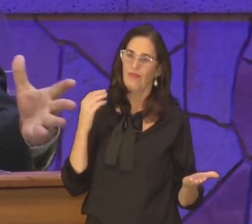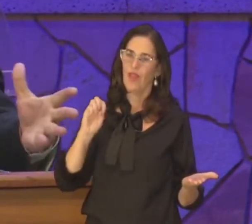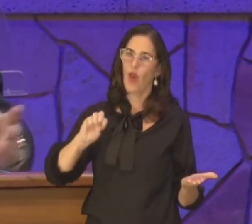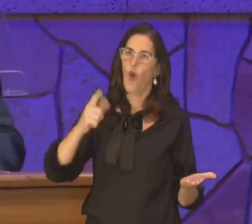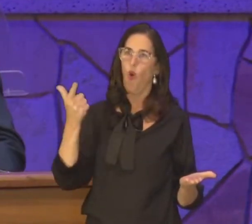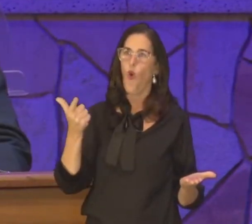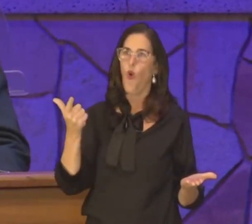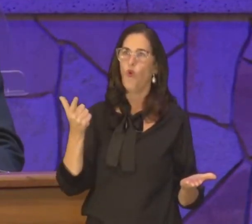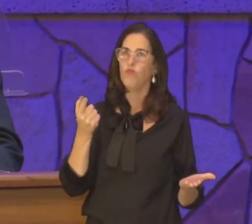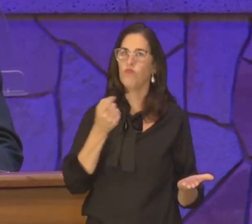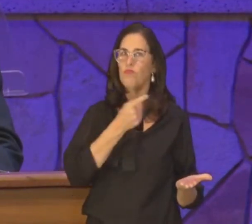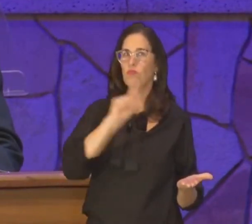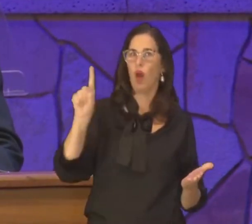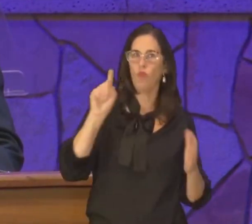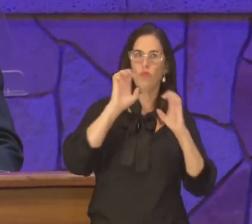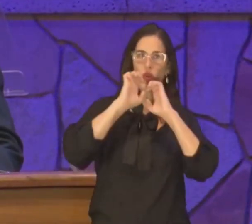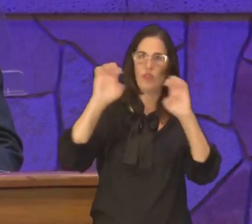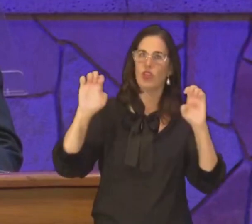ou negar o Evangelho?